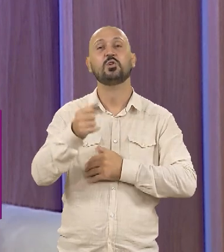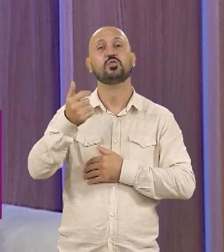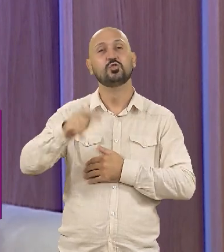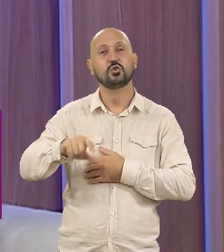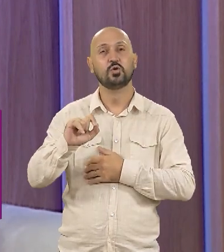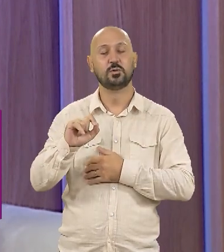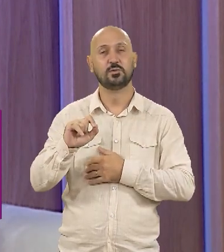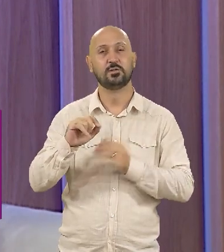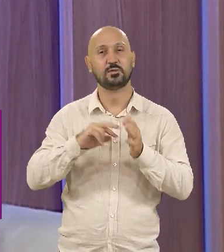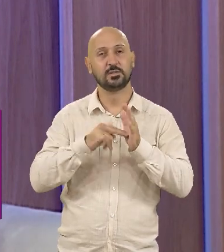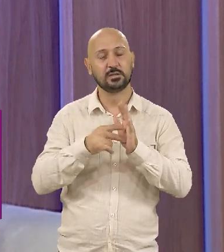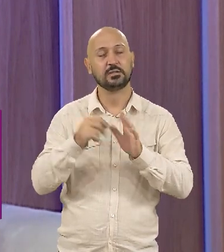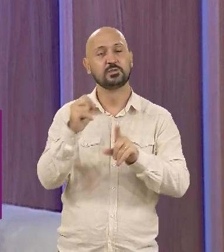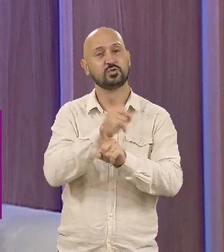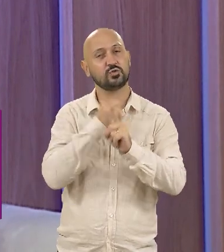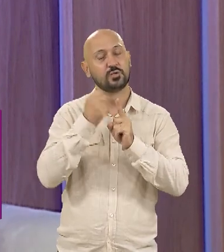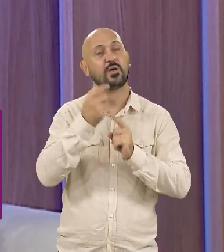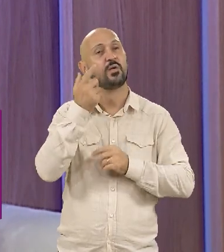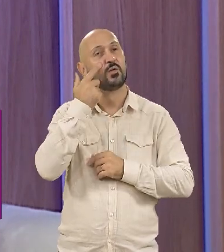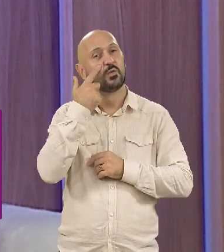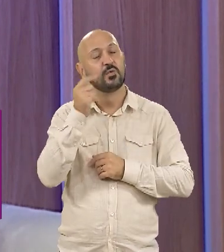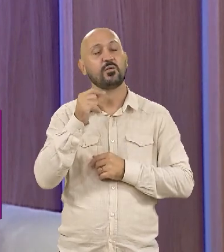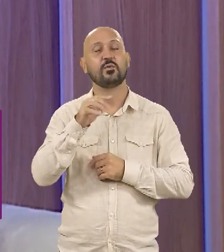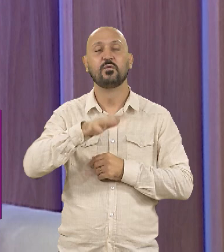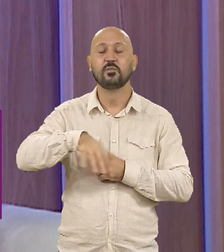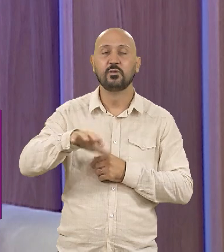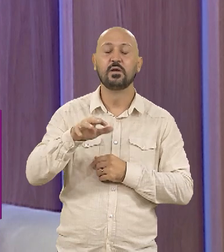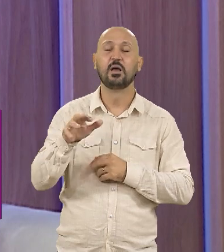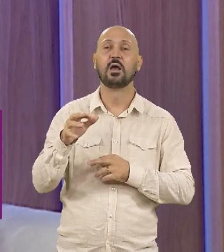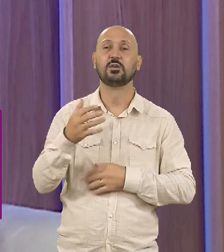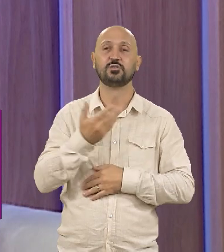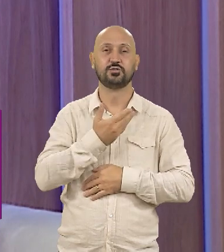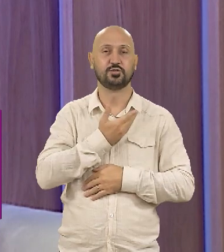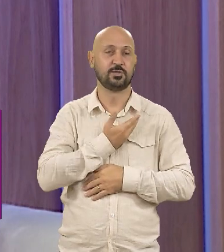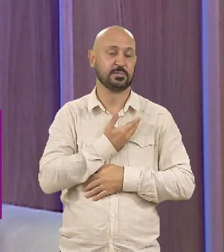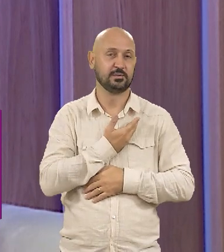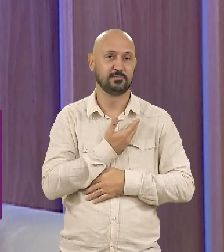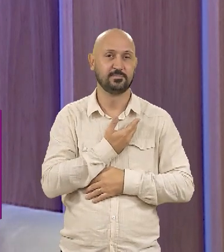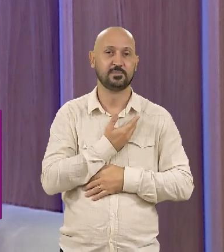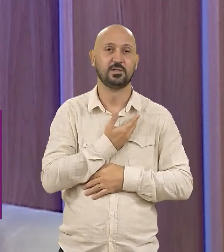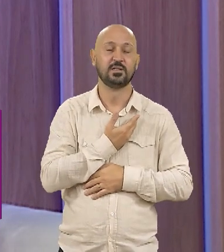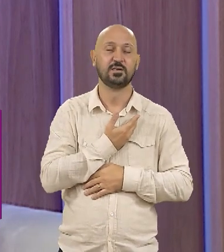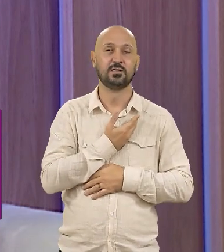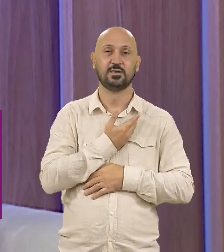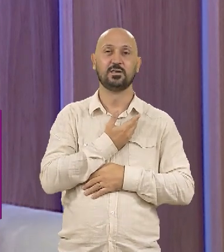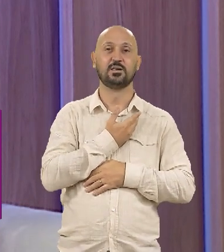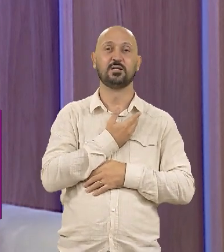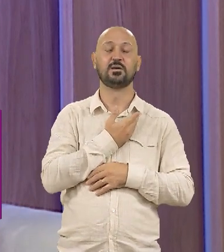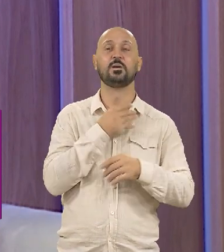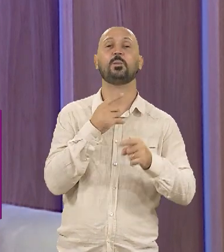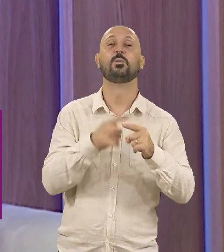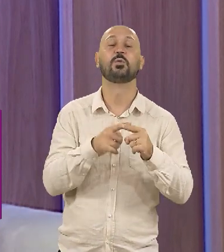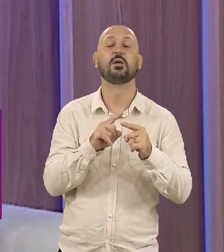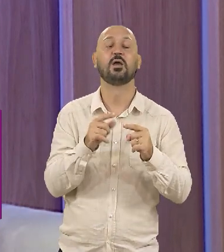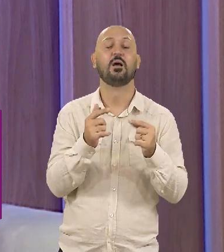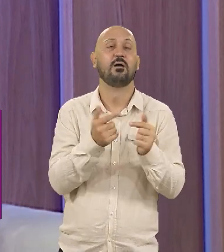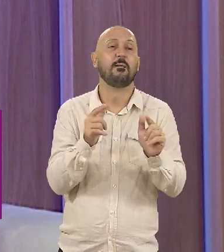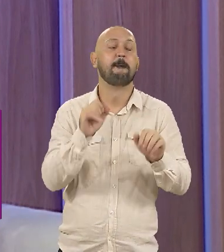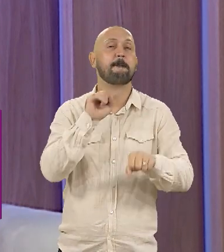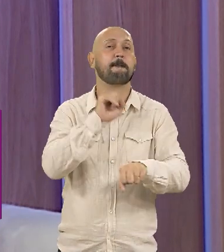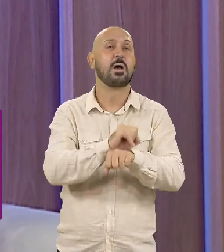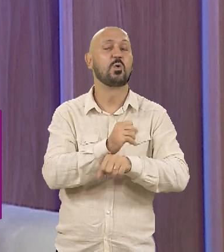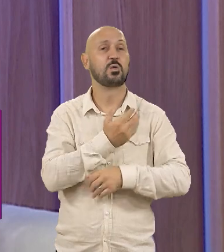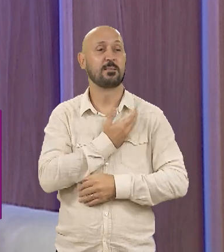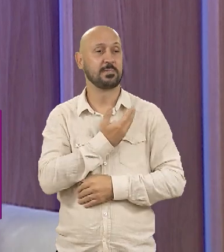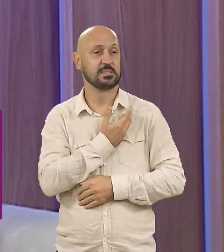sociedade, verificar esses círculos de amizades, porque as pessoas hoje, elas saíram até, né, do círculo de amizade para ficar mais em casa